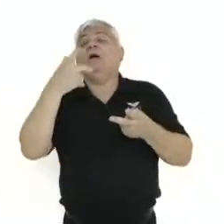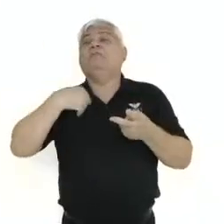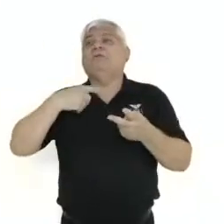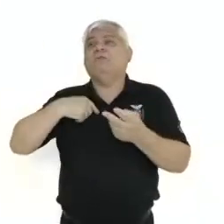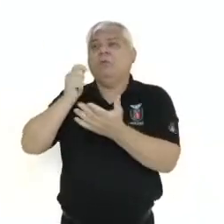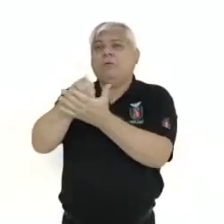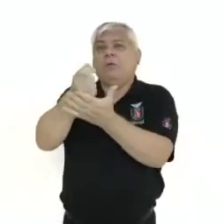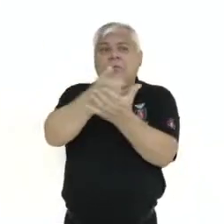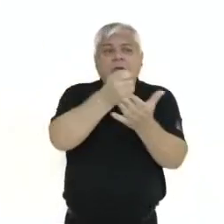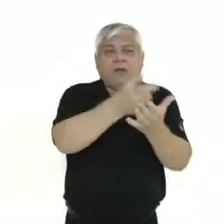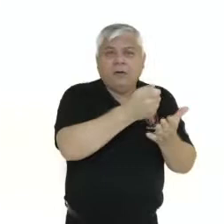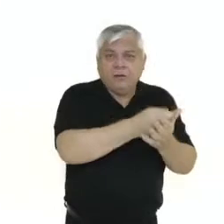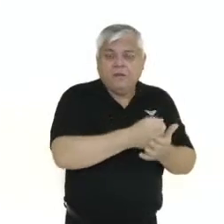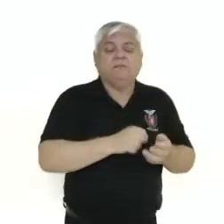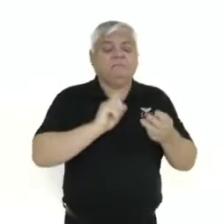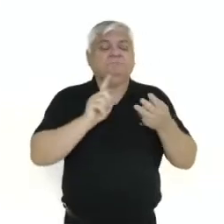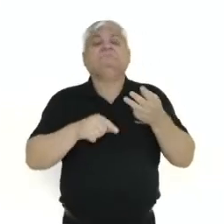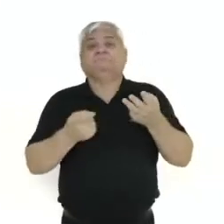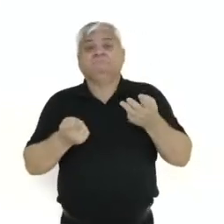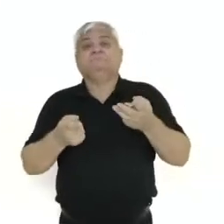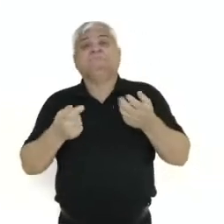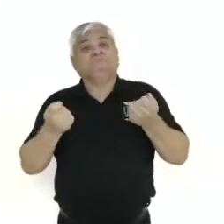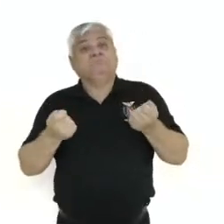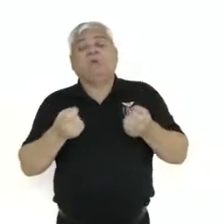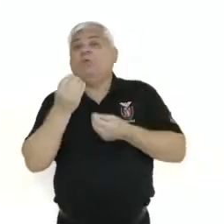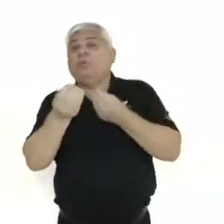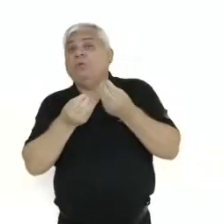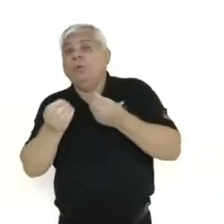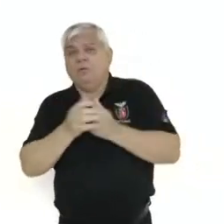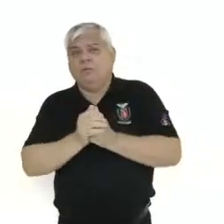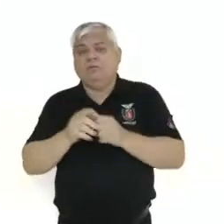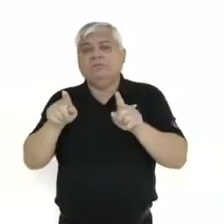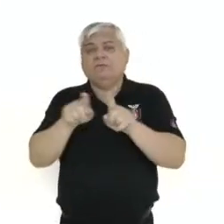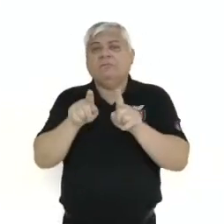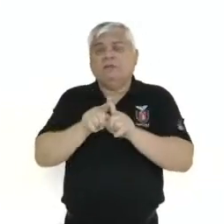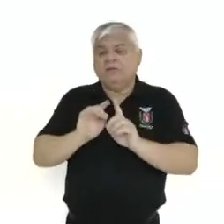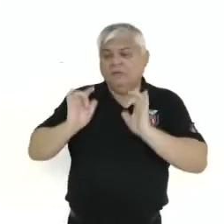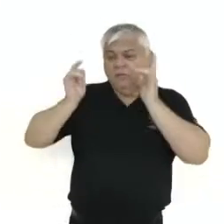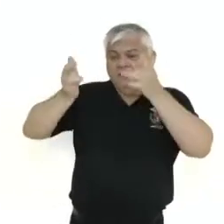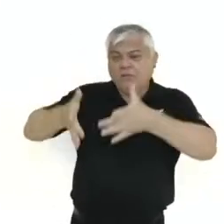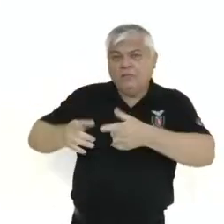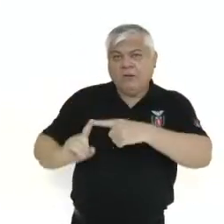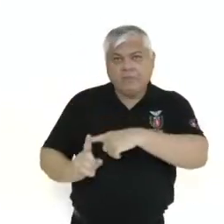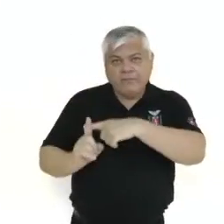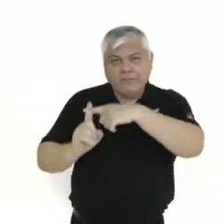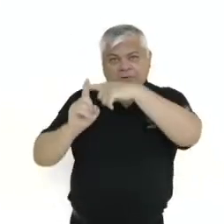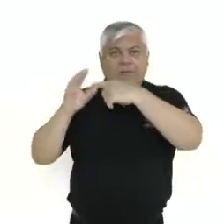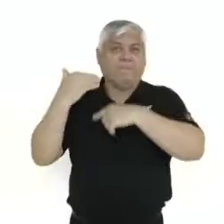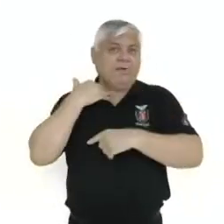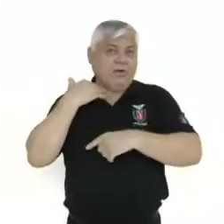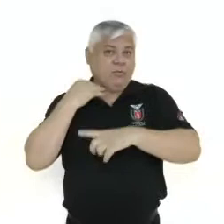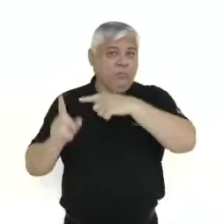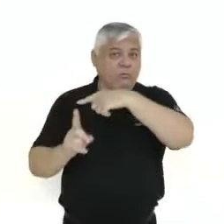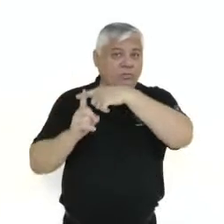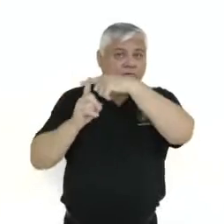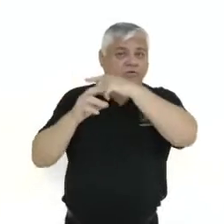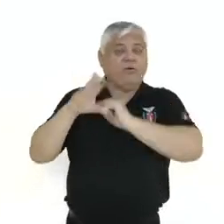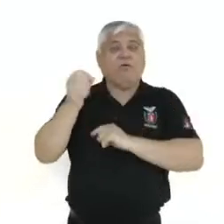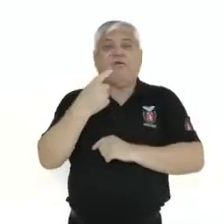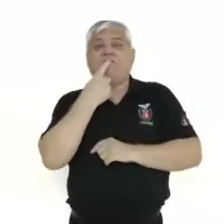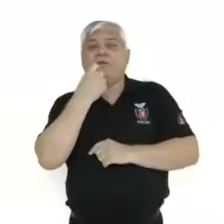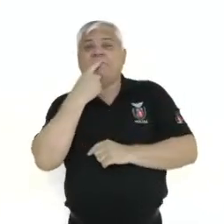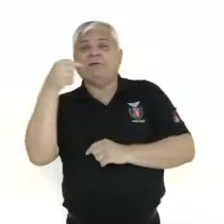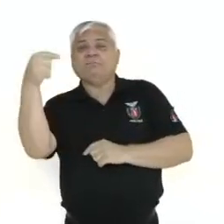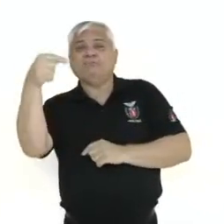sua receita, ele vai estar sabendo como que está o seu caixa, né? Se o empreendedor não tem um orçamento